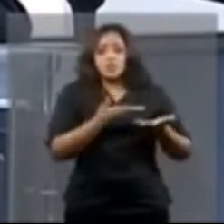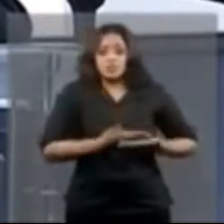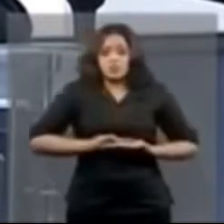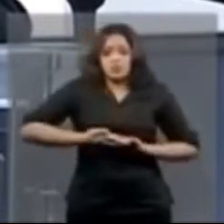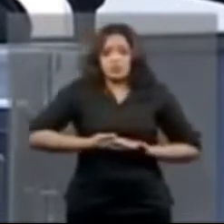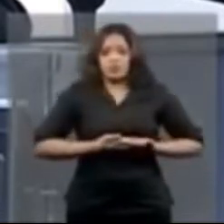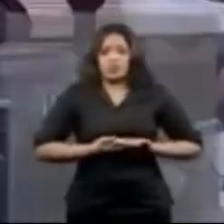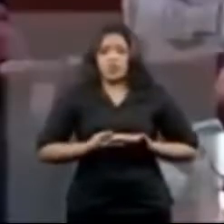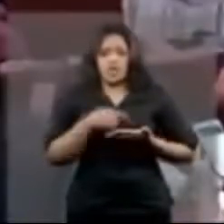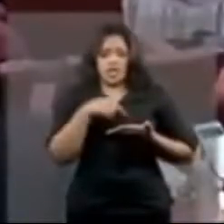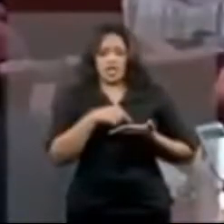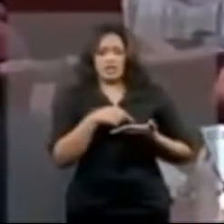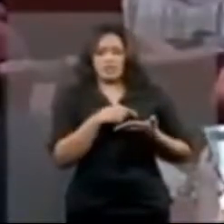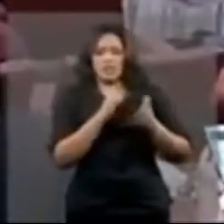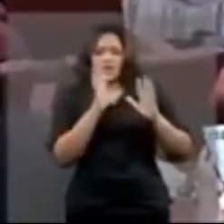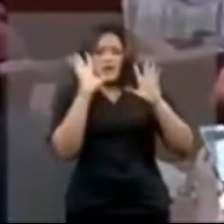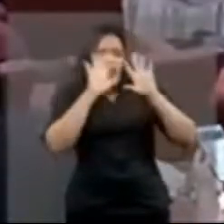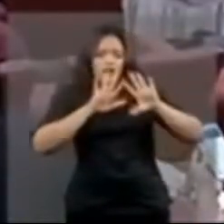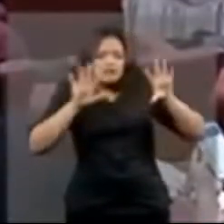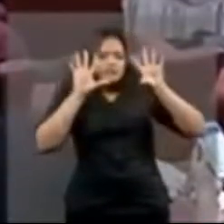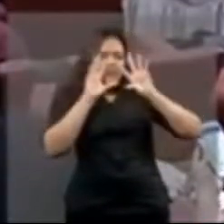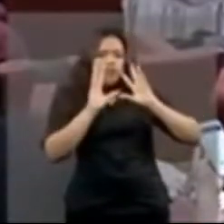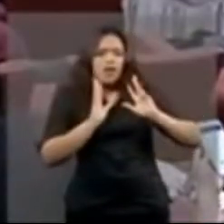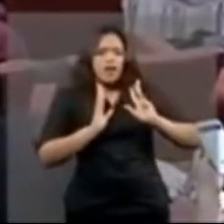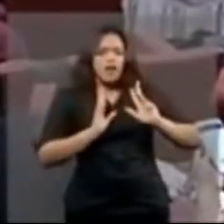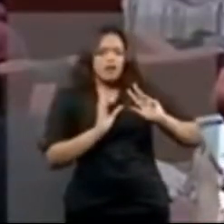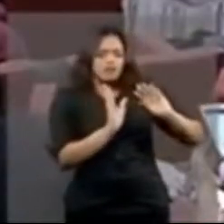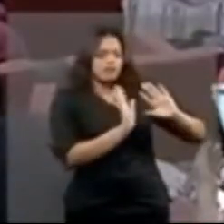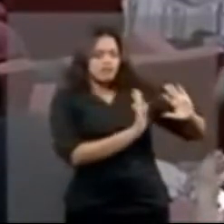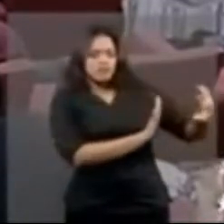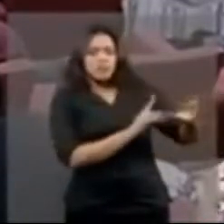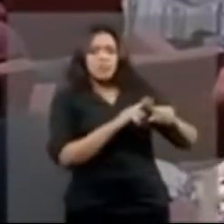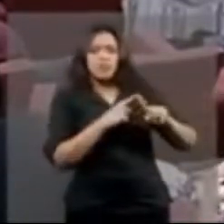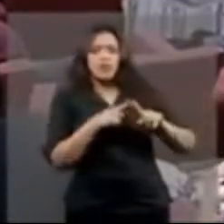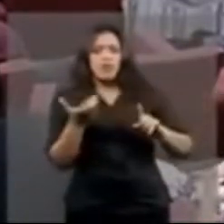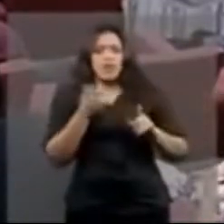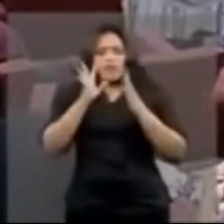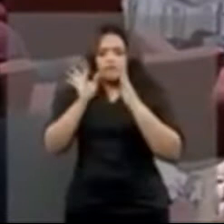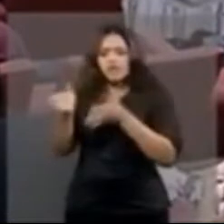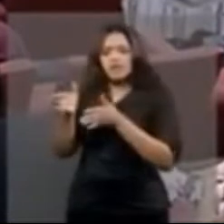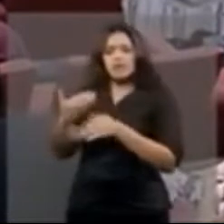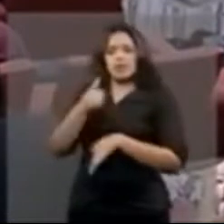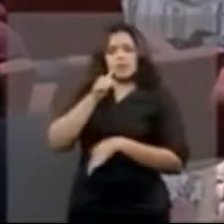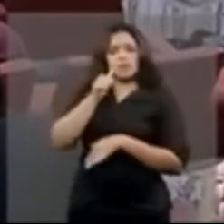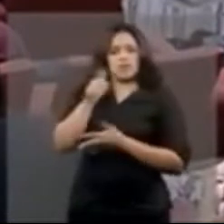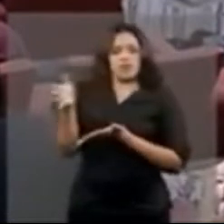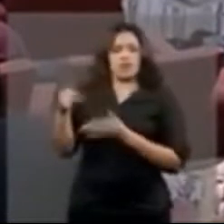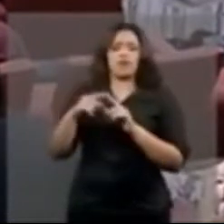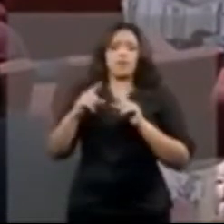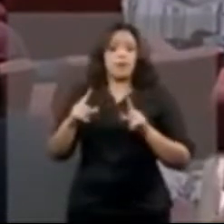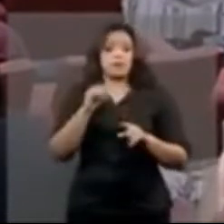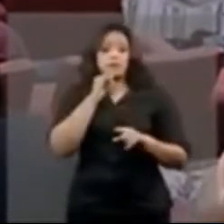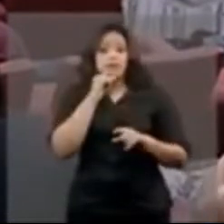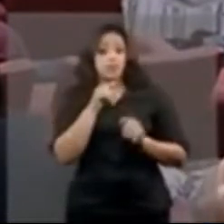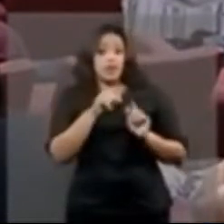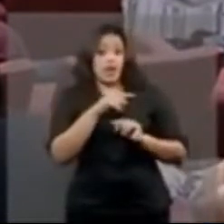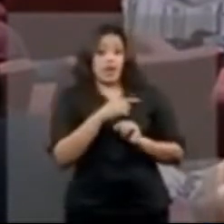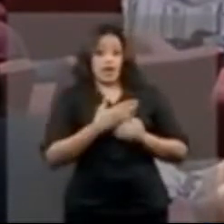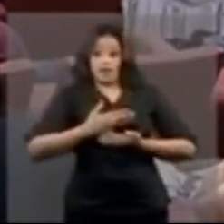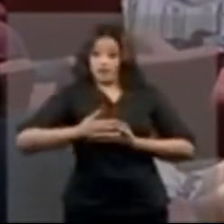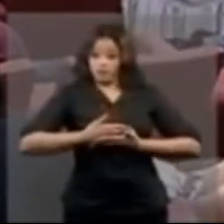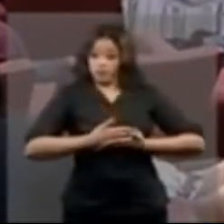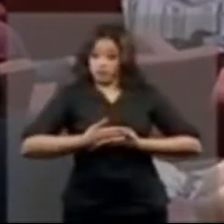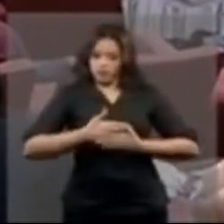para justificar esse intento em nome da autonomia e liberdade da mulher. mas a criança em desenvolvimento,